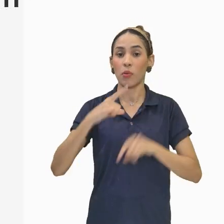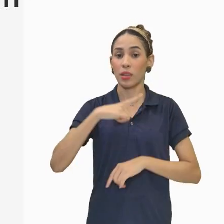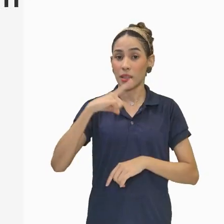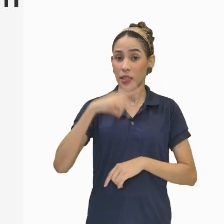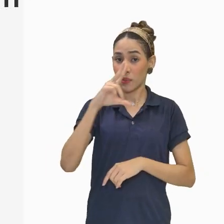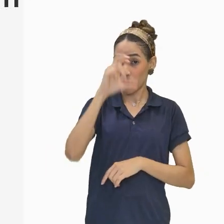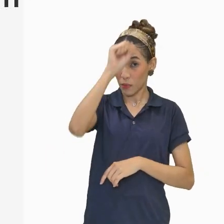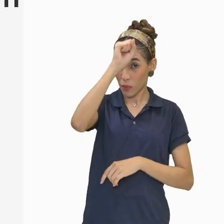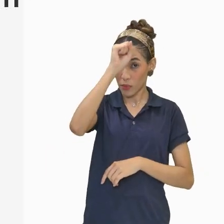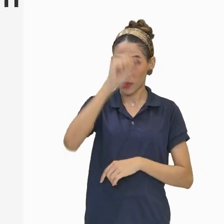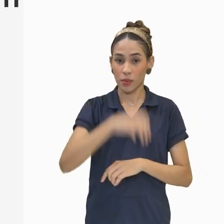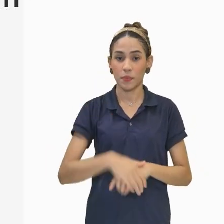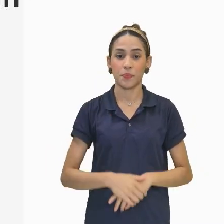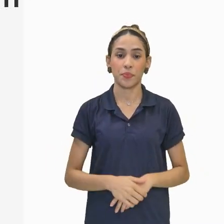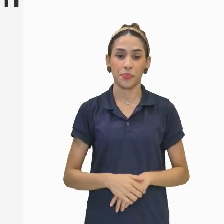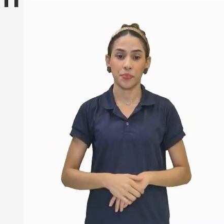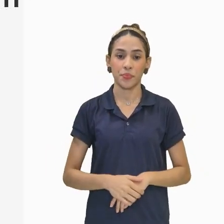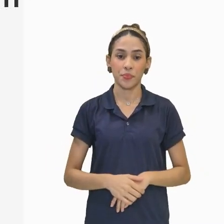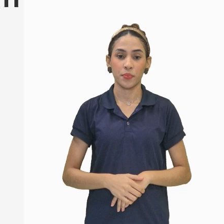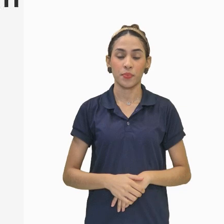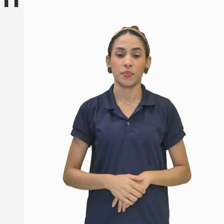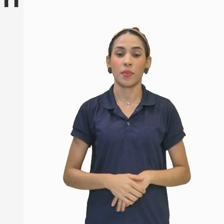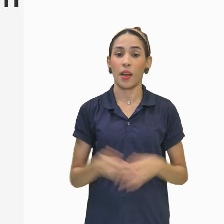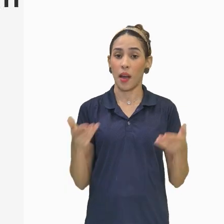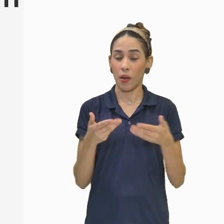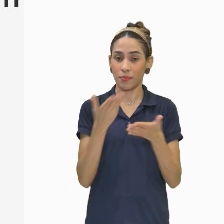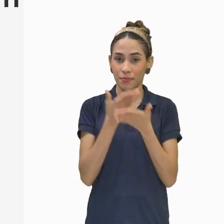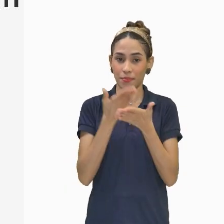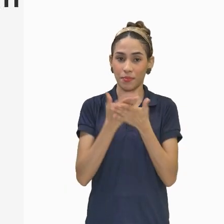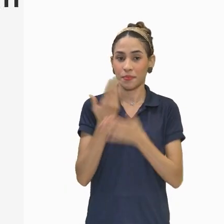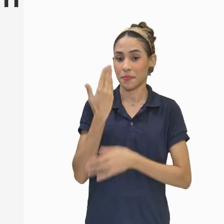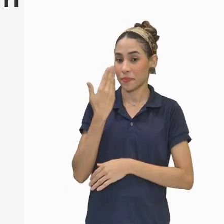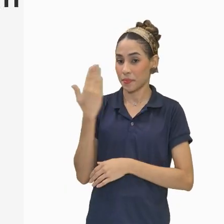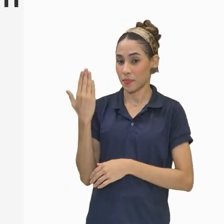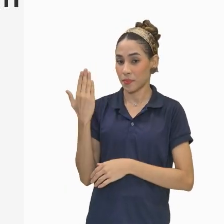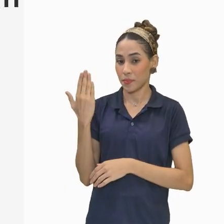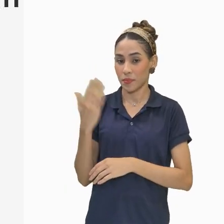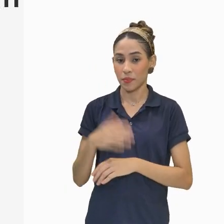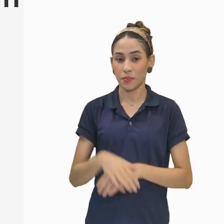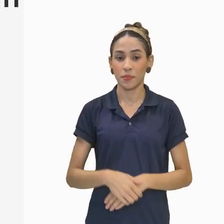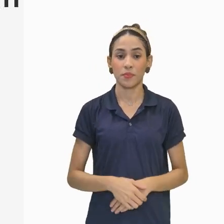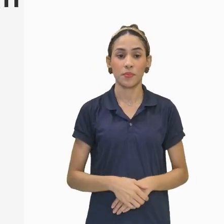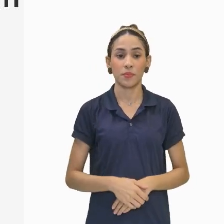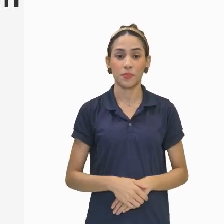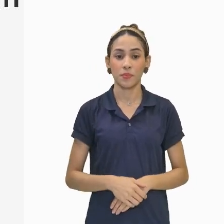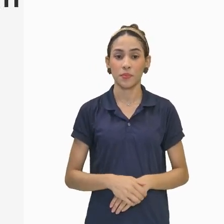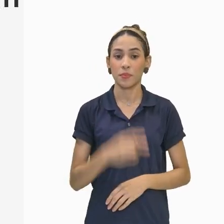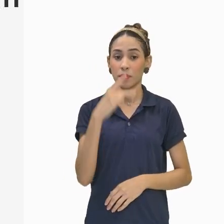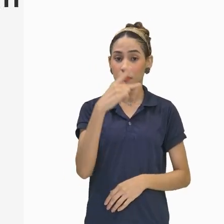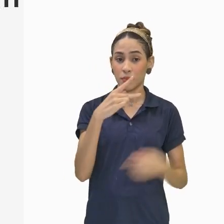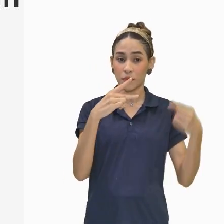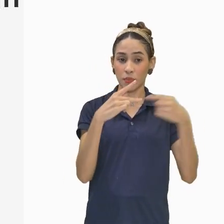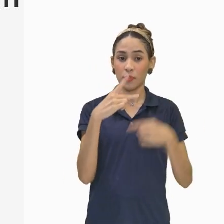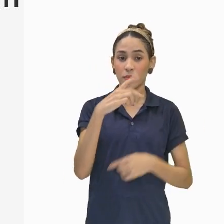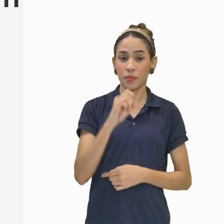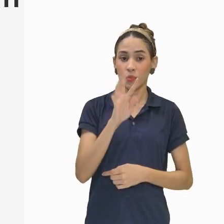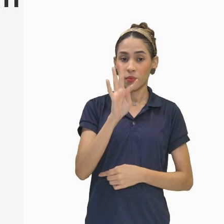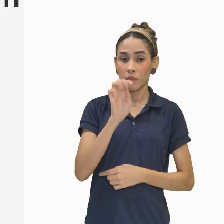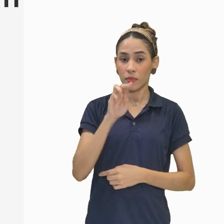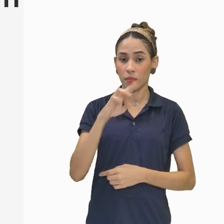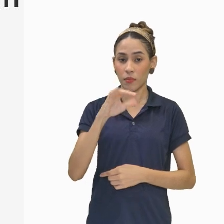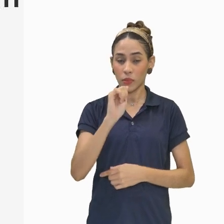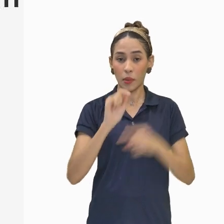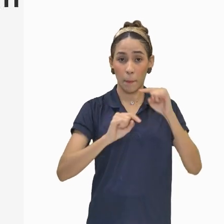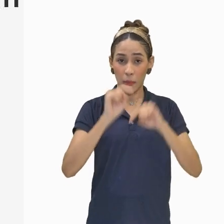e têm rendimento. Então, a gente vai falar exatamente disso agora, começando pela potência de um receptor elétrico,